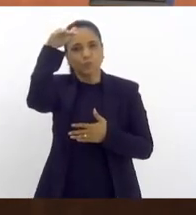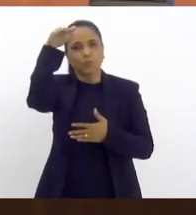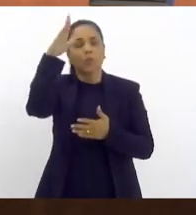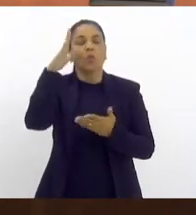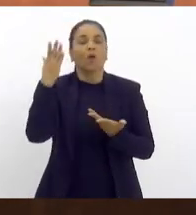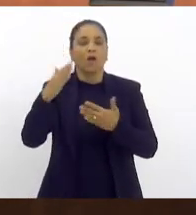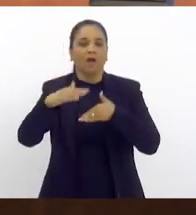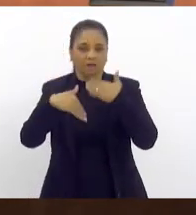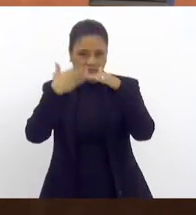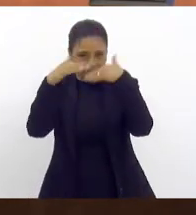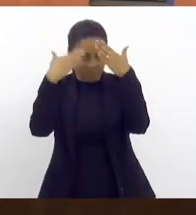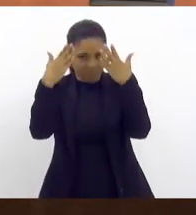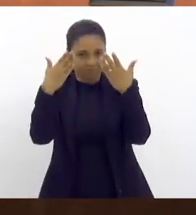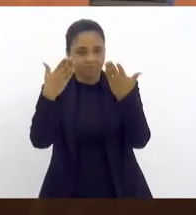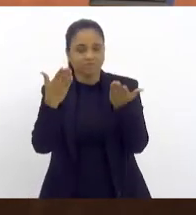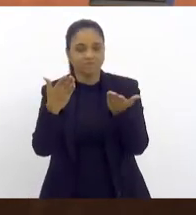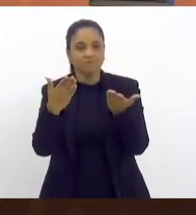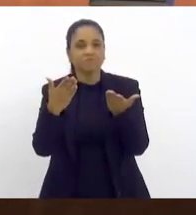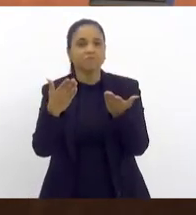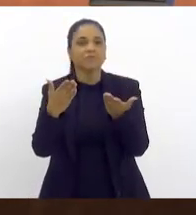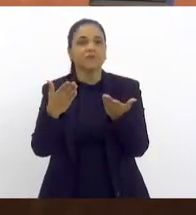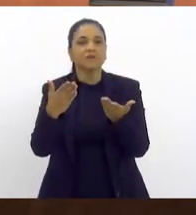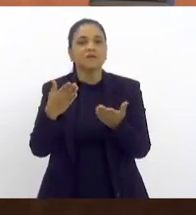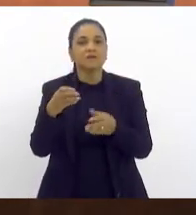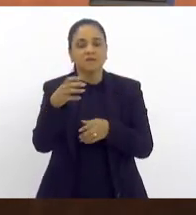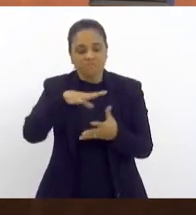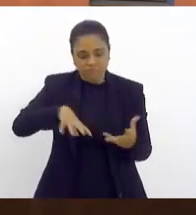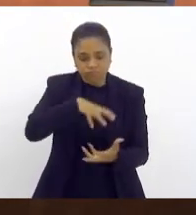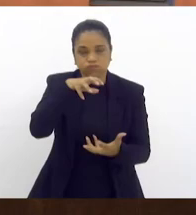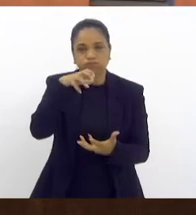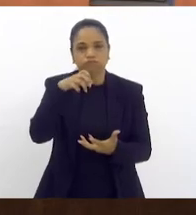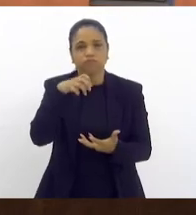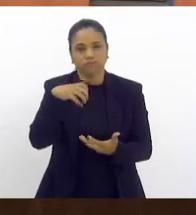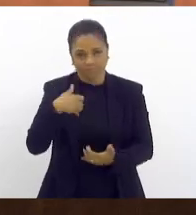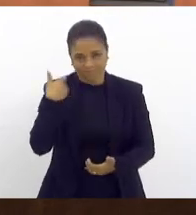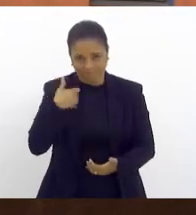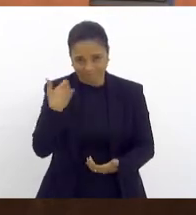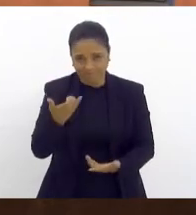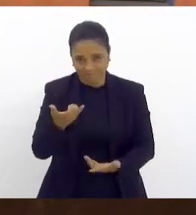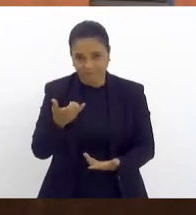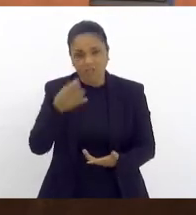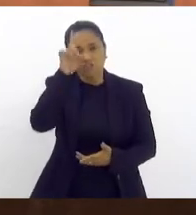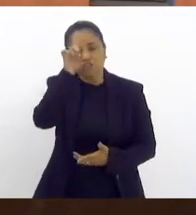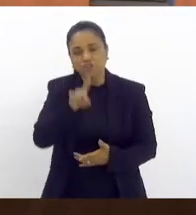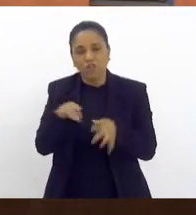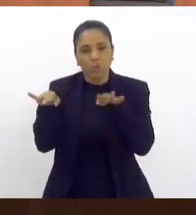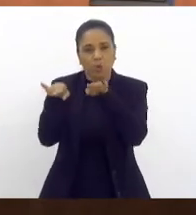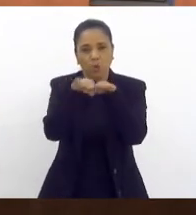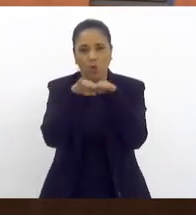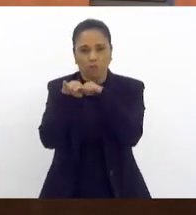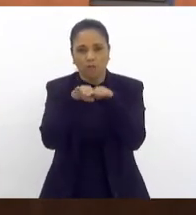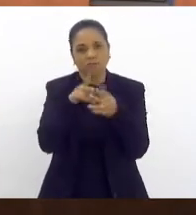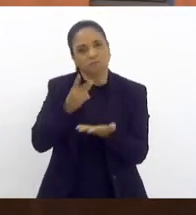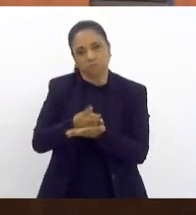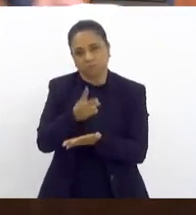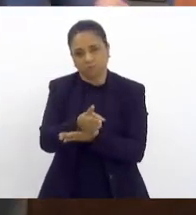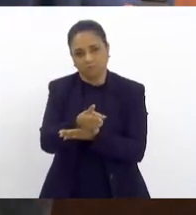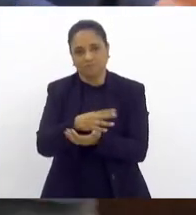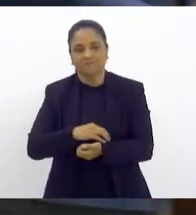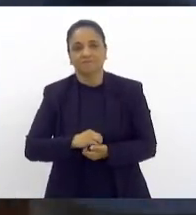chegarem aí a a idade mais alta que são os idosos direito e igualdade sempre